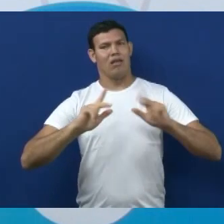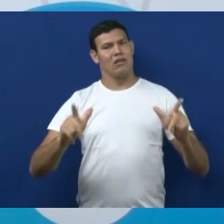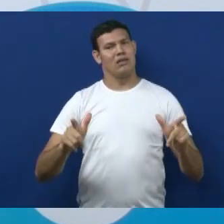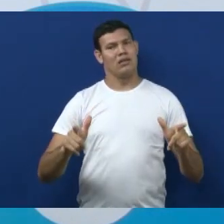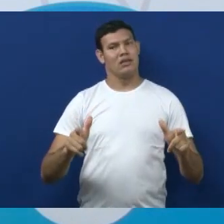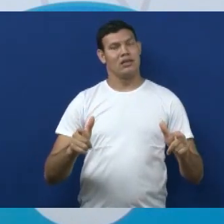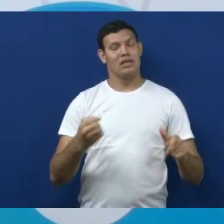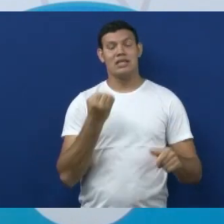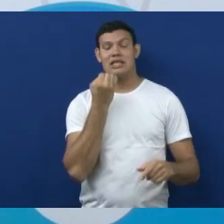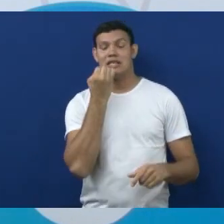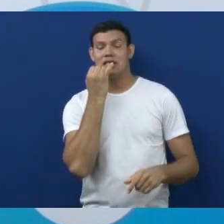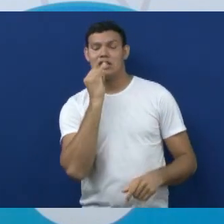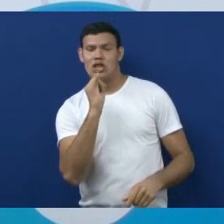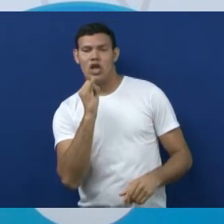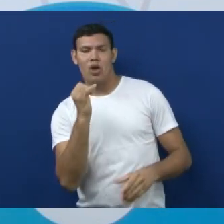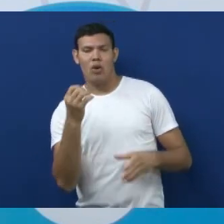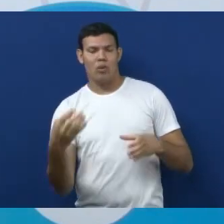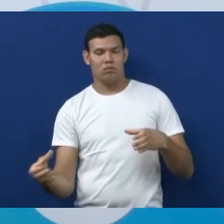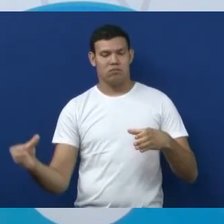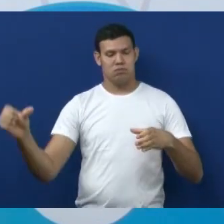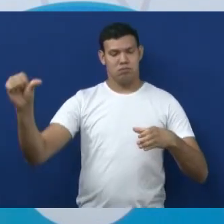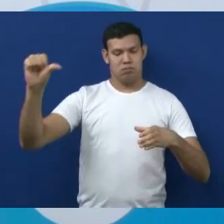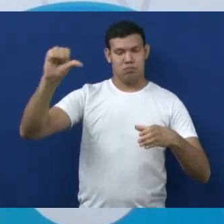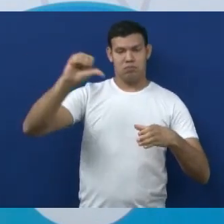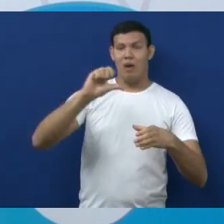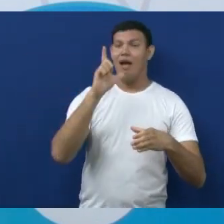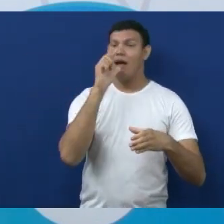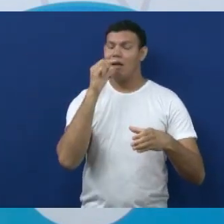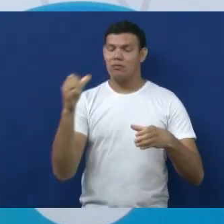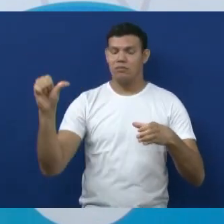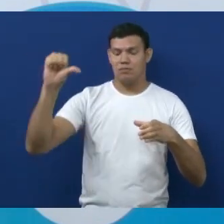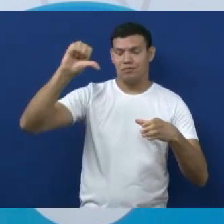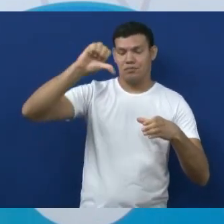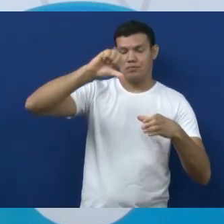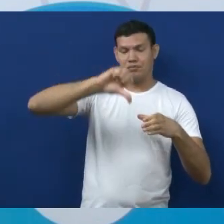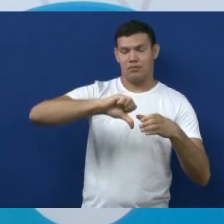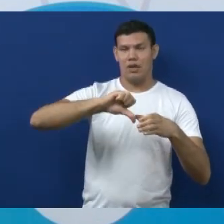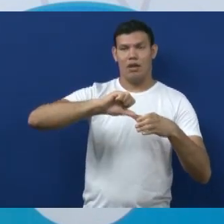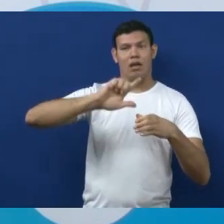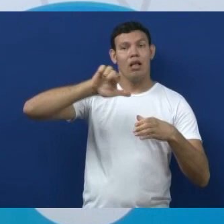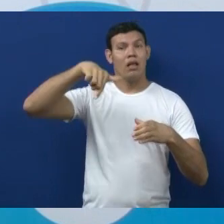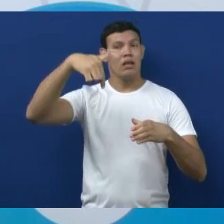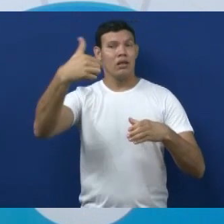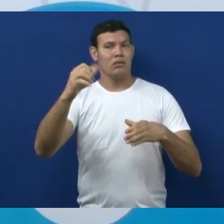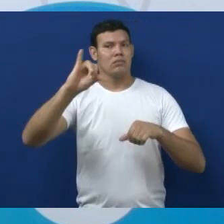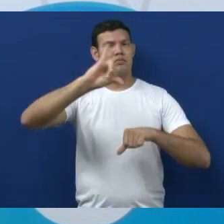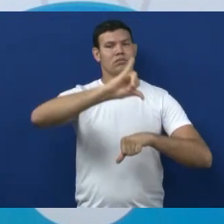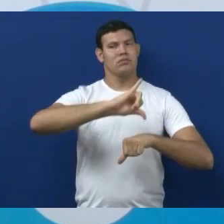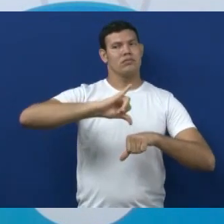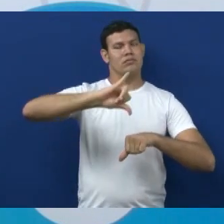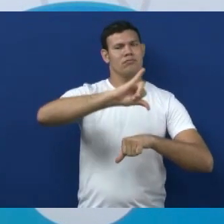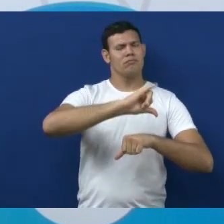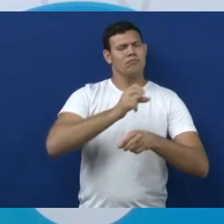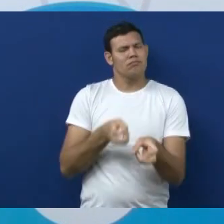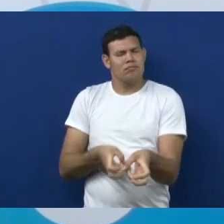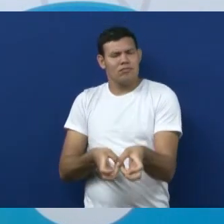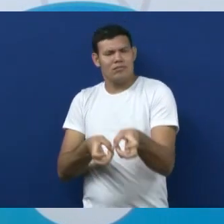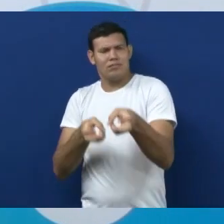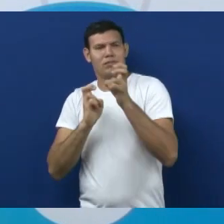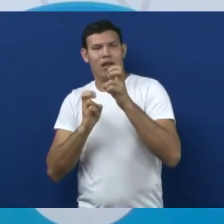colocar primeiro a água e depois adicionar o óleo? O óleo vai ficar na parte de cima. O que a gente percebe